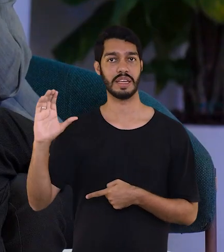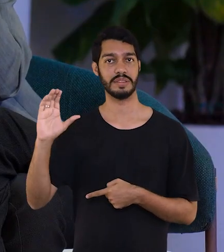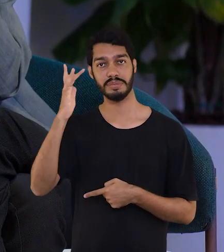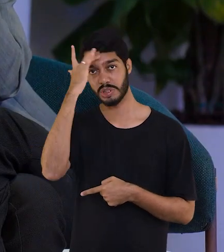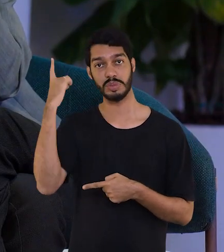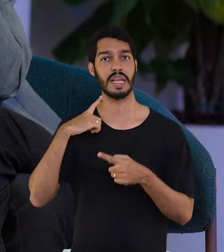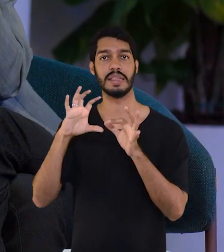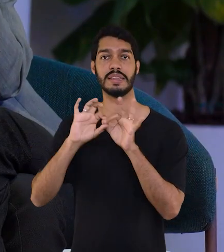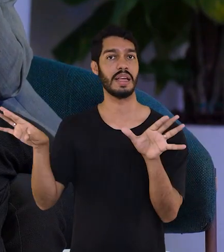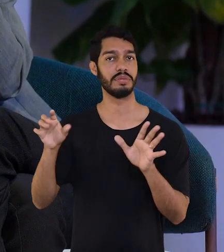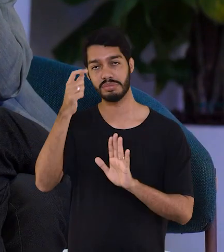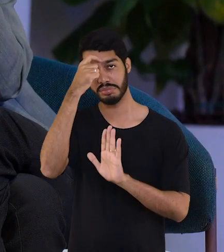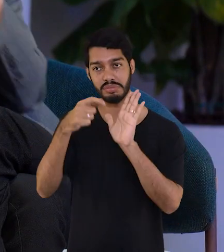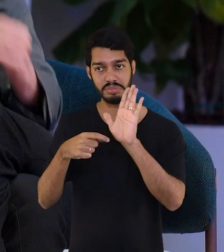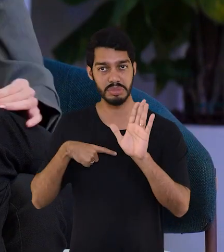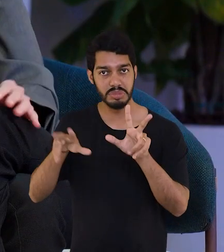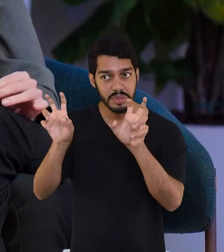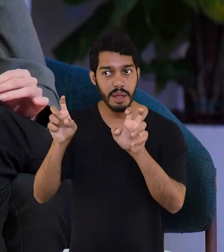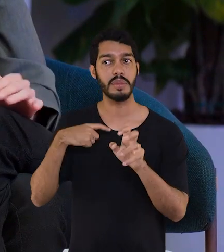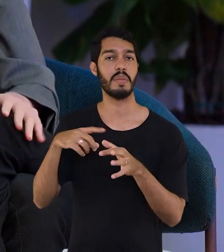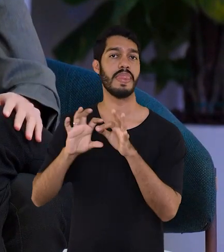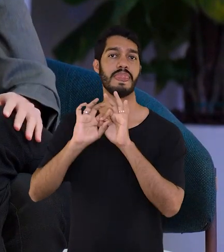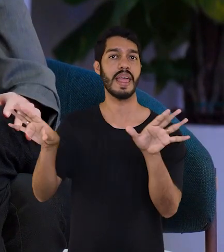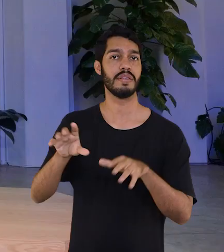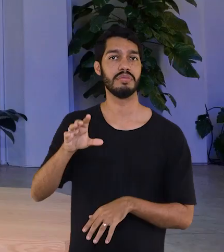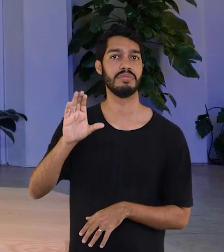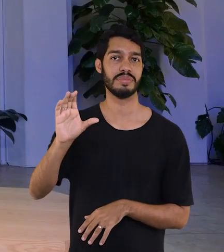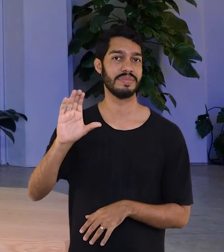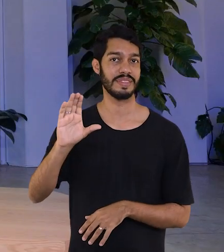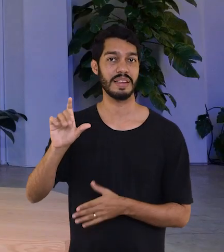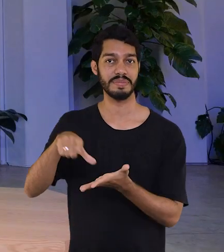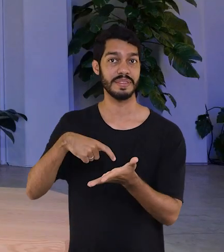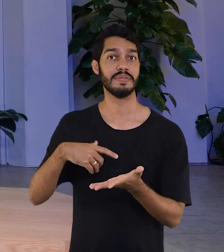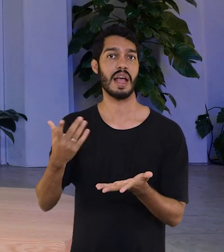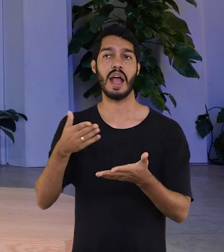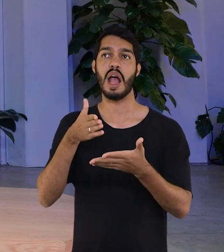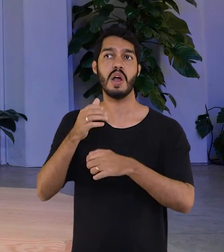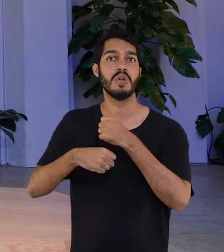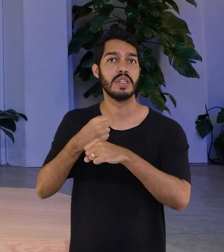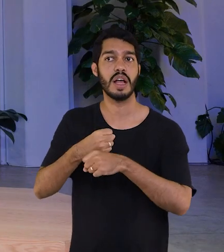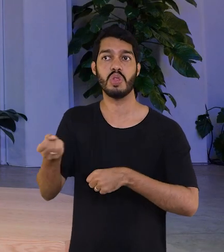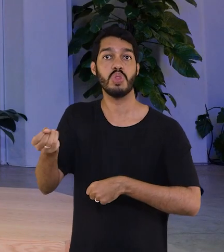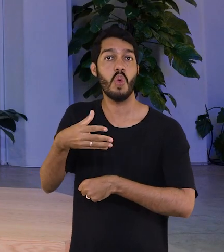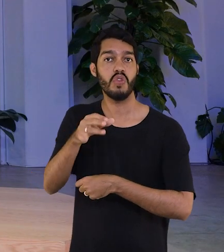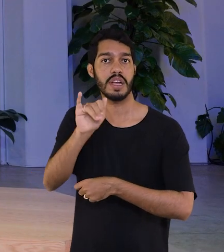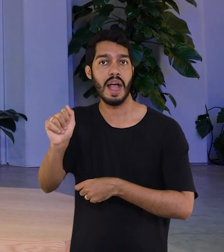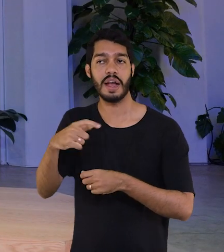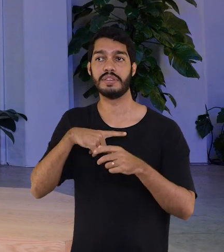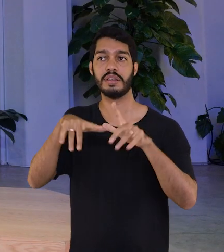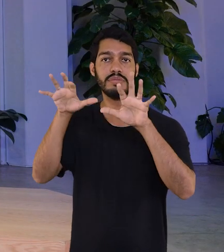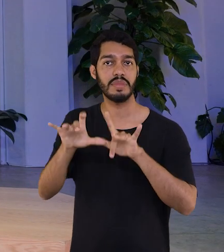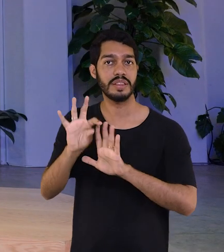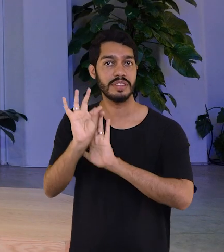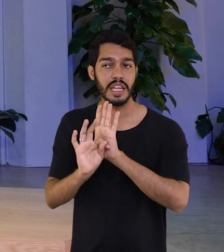da empresa e tem budget ilimitado para AI. Pode comprar o que quiser. Então, ferramenta disso, N8N, licença do não sei o quê, o AI novo que